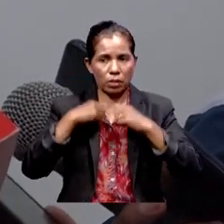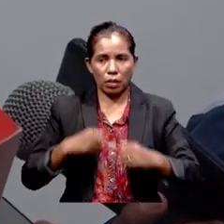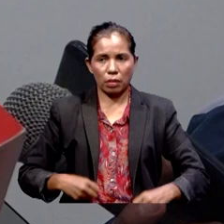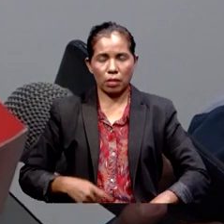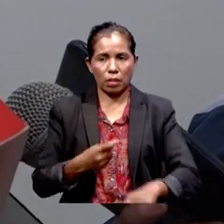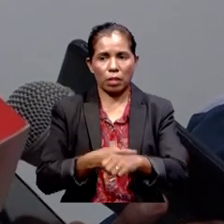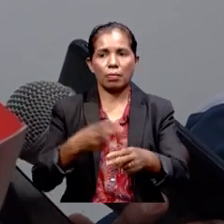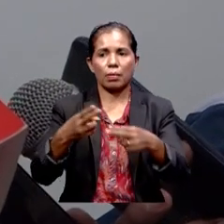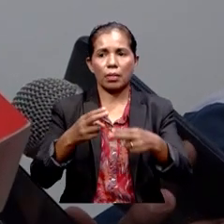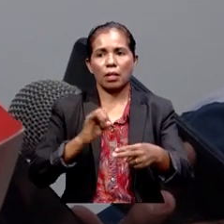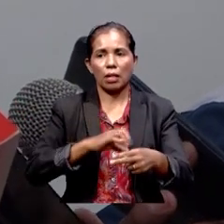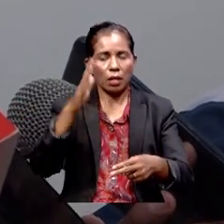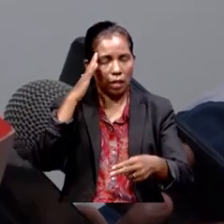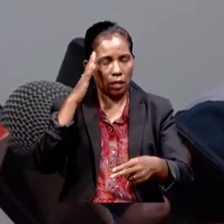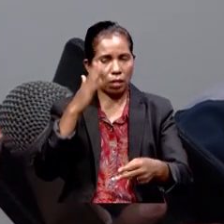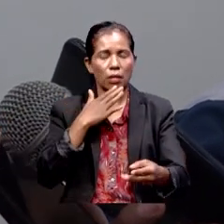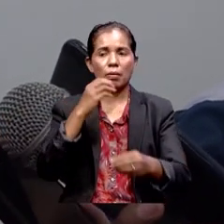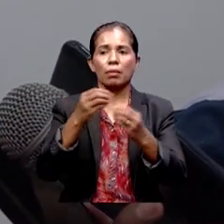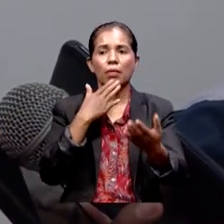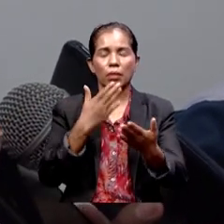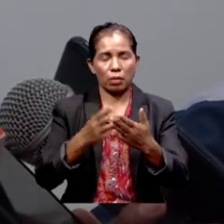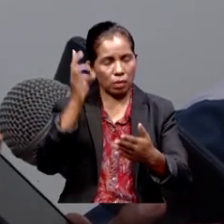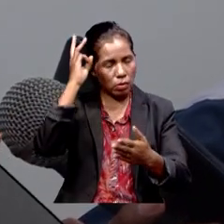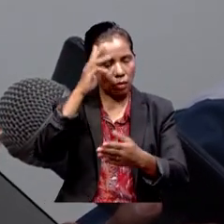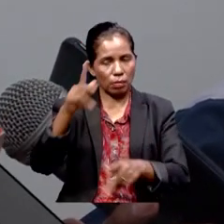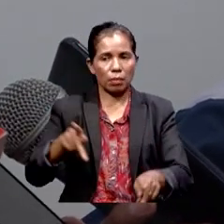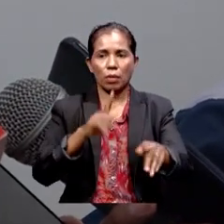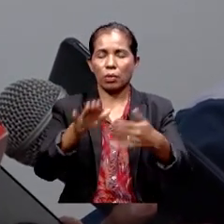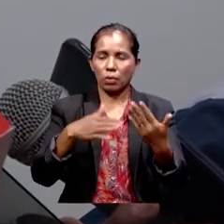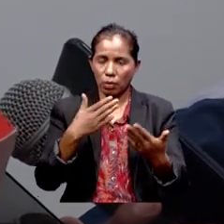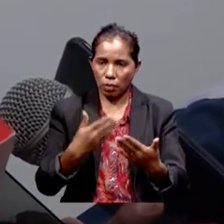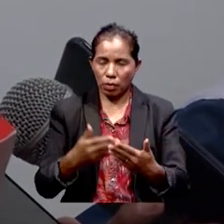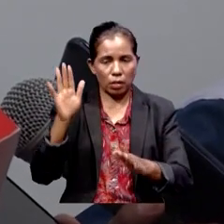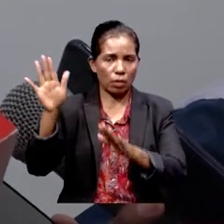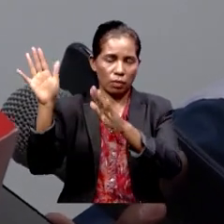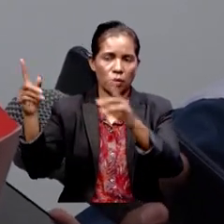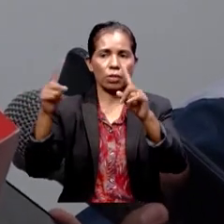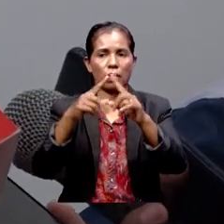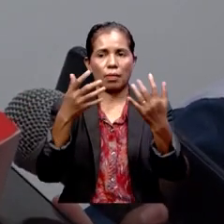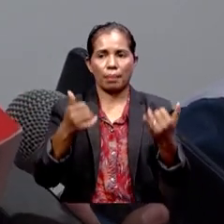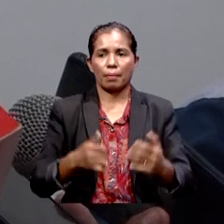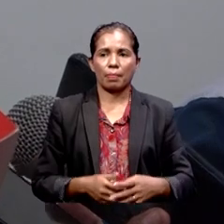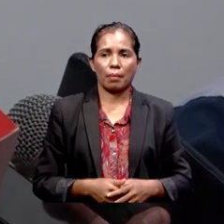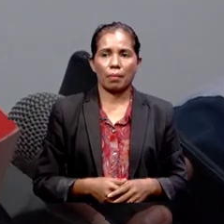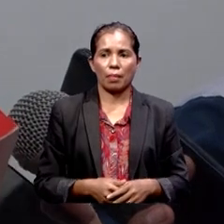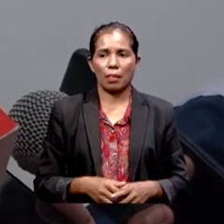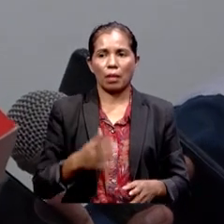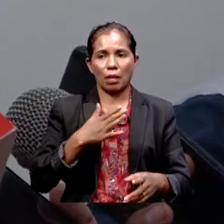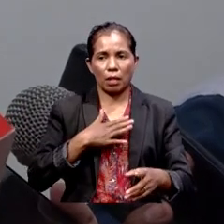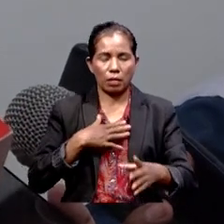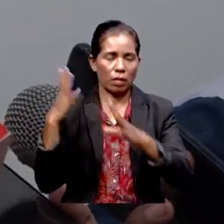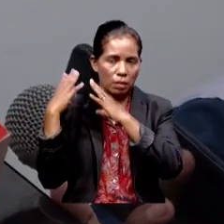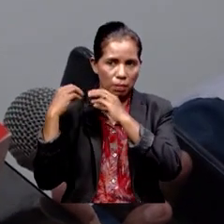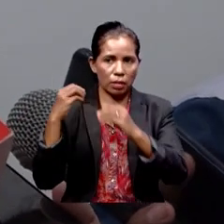tempo bada mas be hau atende muito bem preocupação povo nian de a base toin loron e hau nia